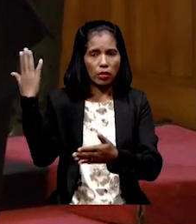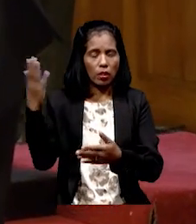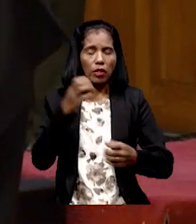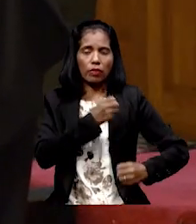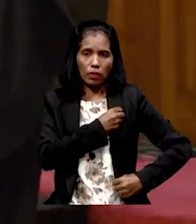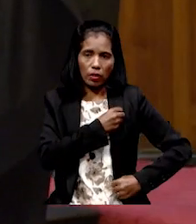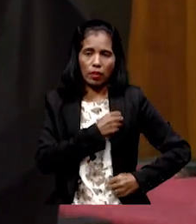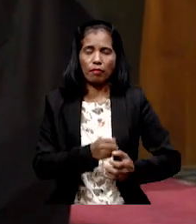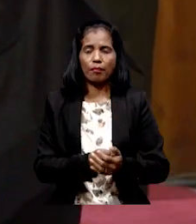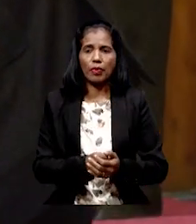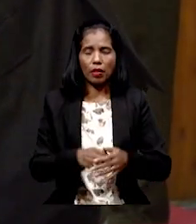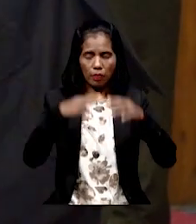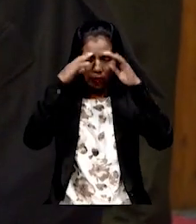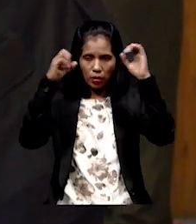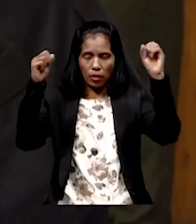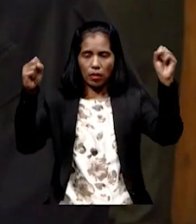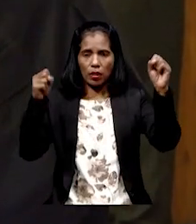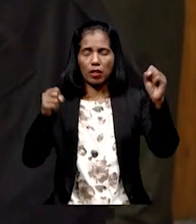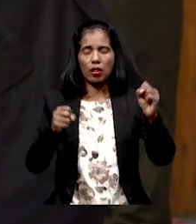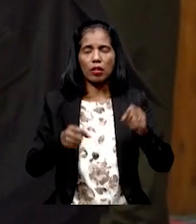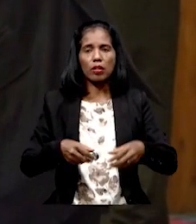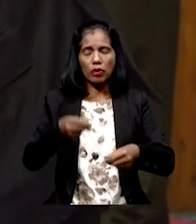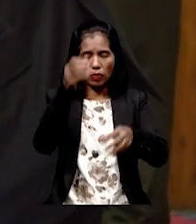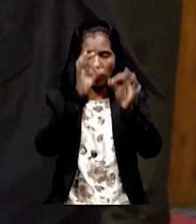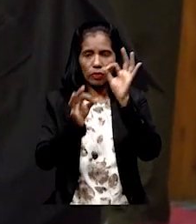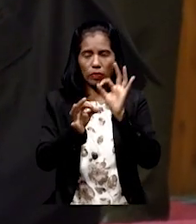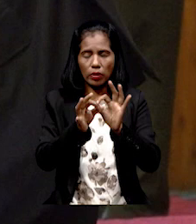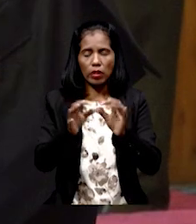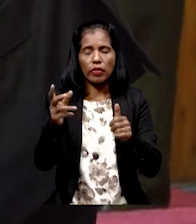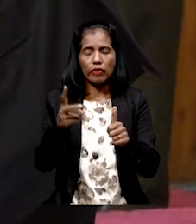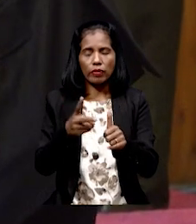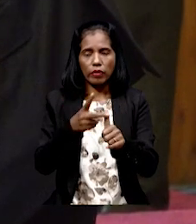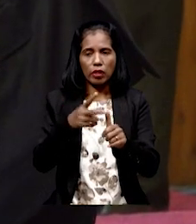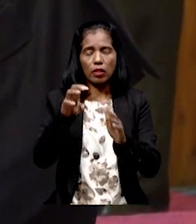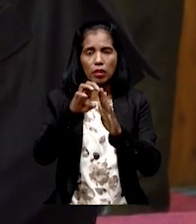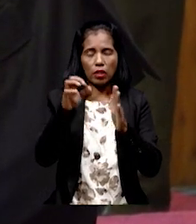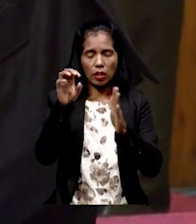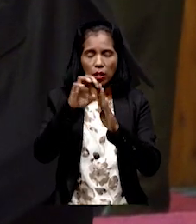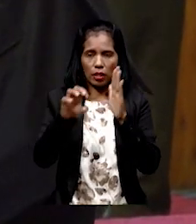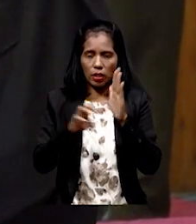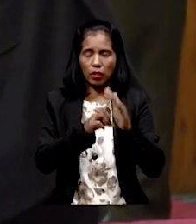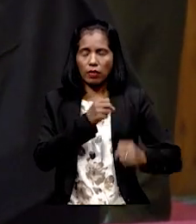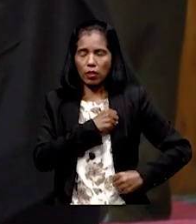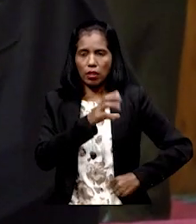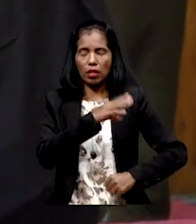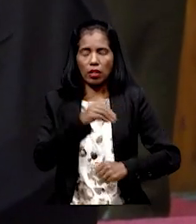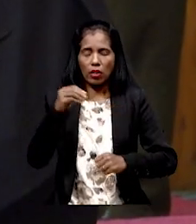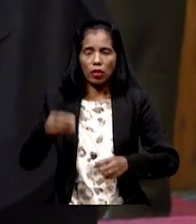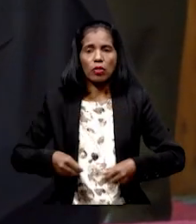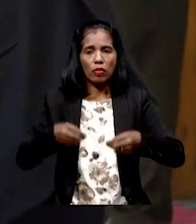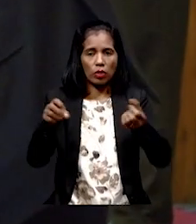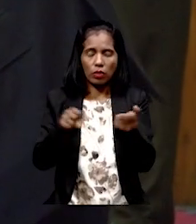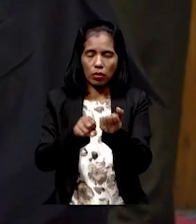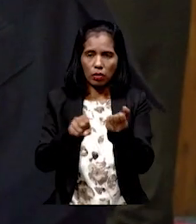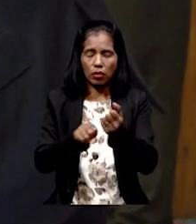Knarfong, né, Presidente da República Garante Katak, vice-chefe Estado, maior Força Armada no Comodoro Pedro Clamar Fuig, se for apoio